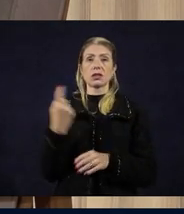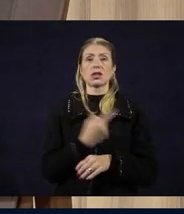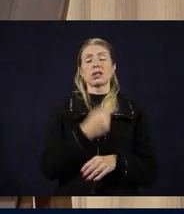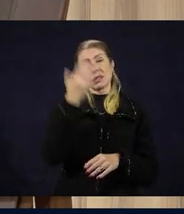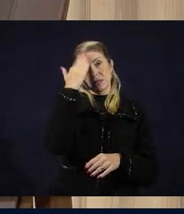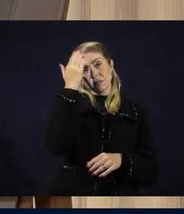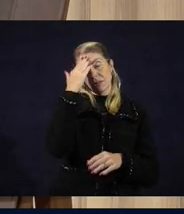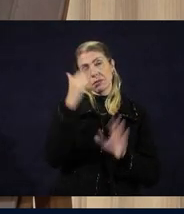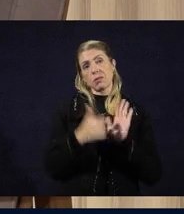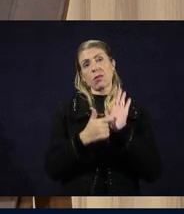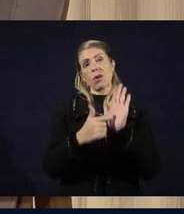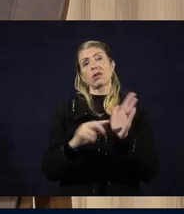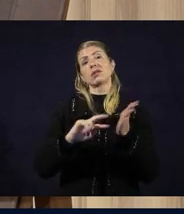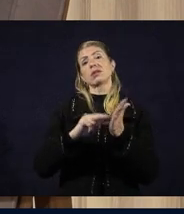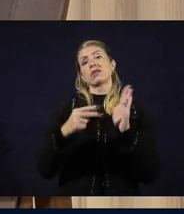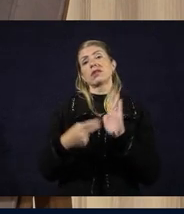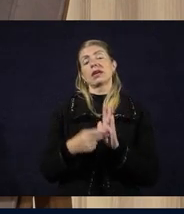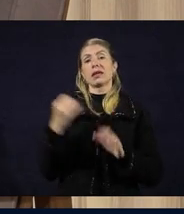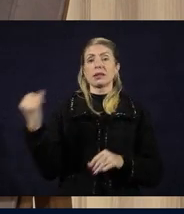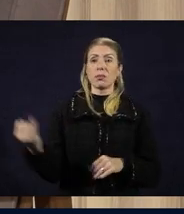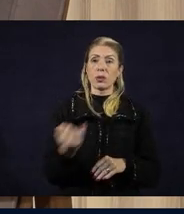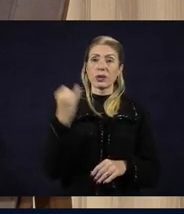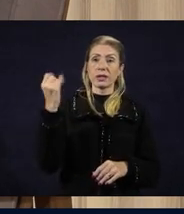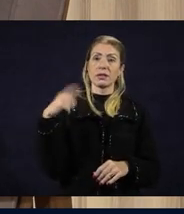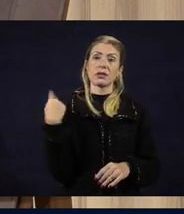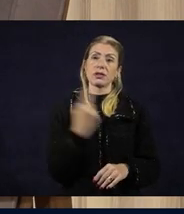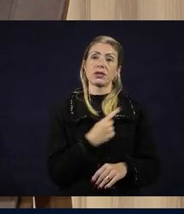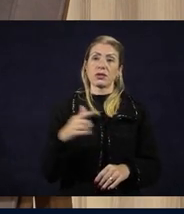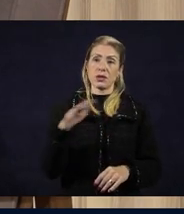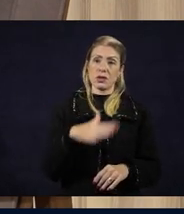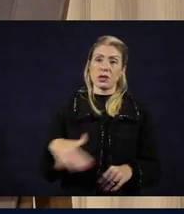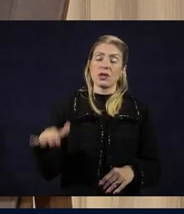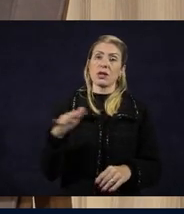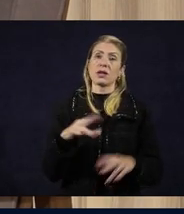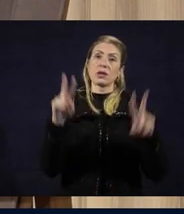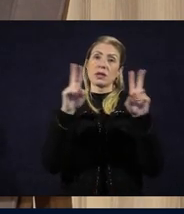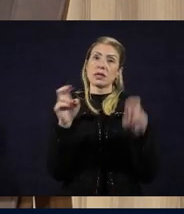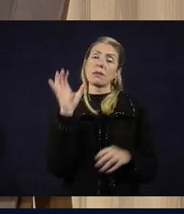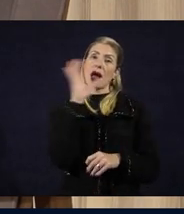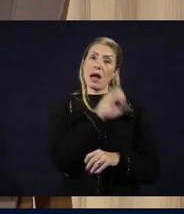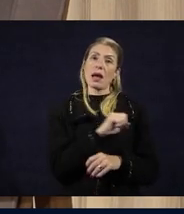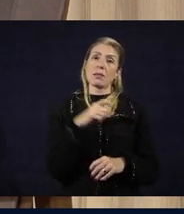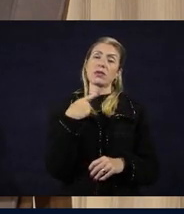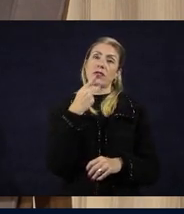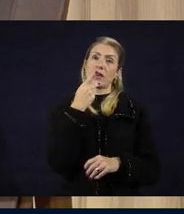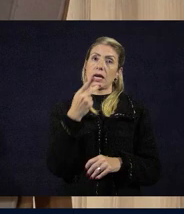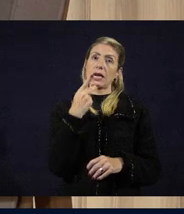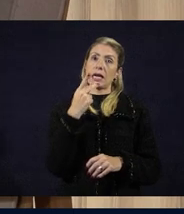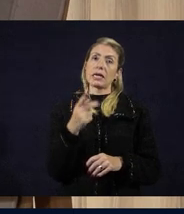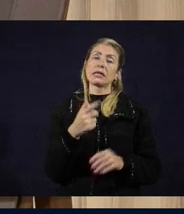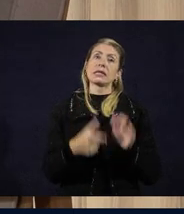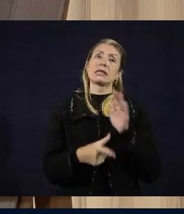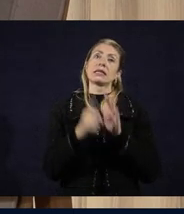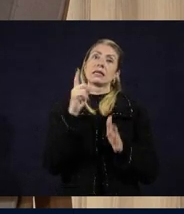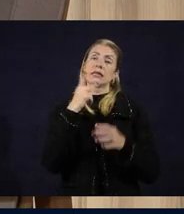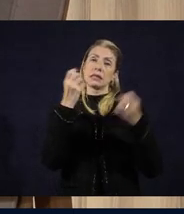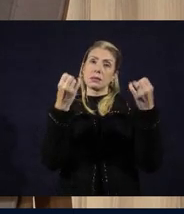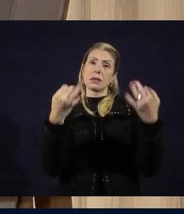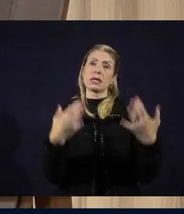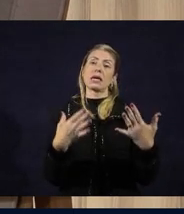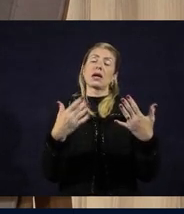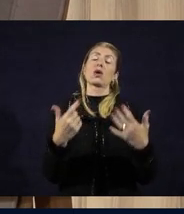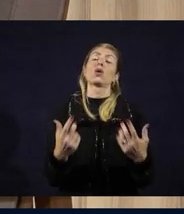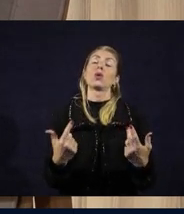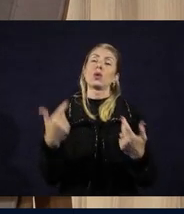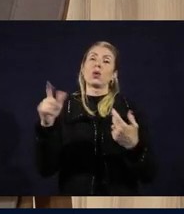significativa aqui para o setor eu queria tocar aqui não tem mais rápido antes de entrar em outro que eu acho que vai ser muito bacana que